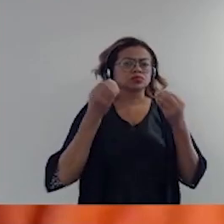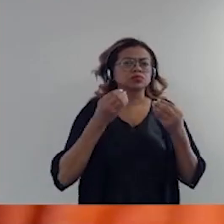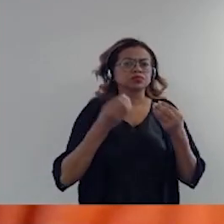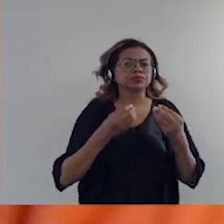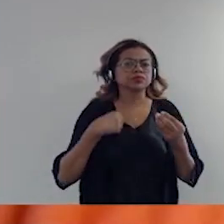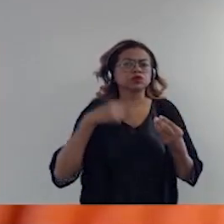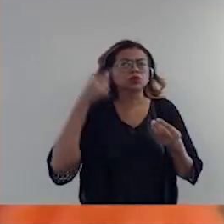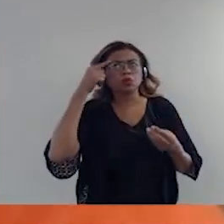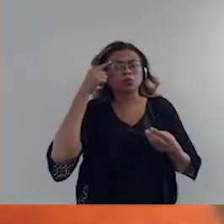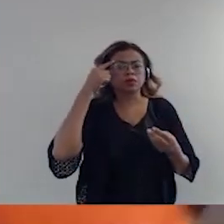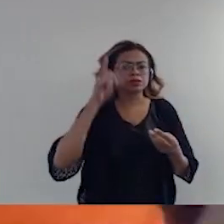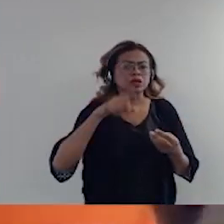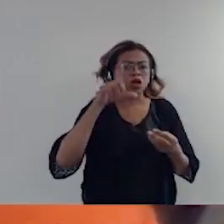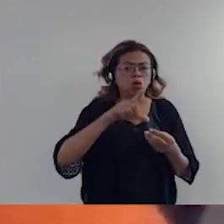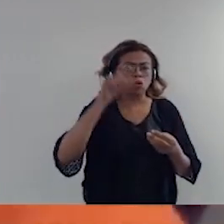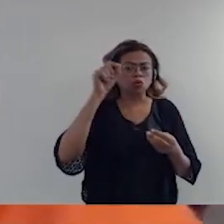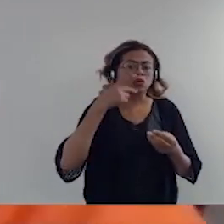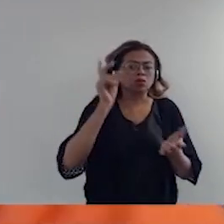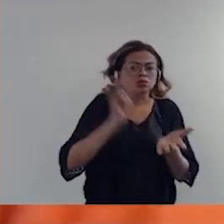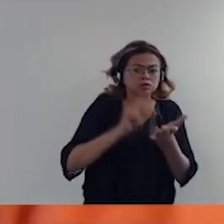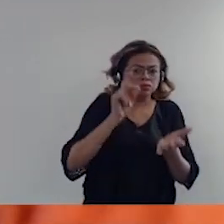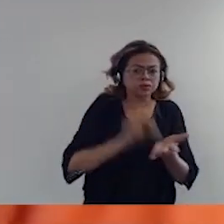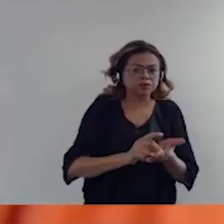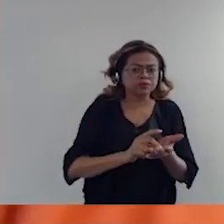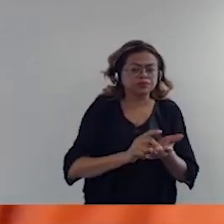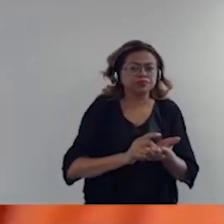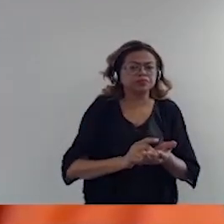Considero que, na verdade,